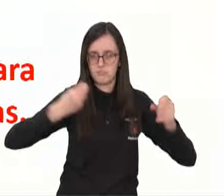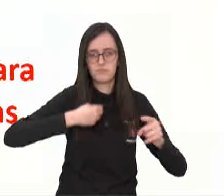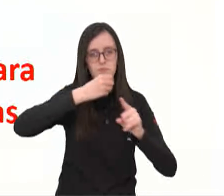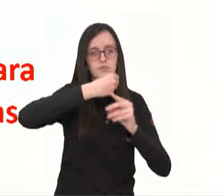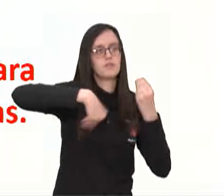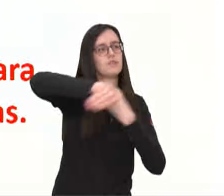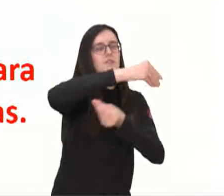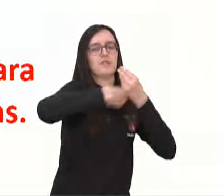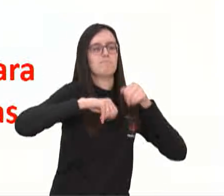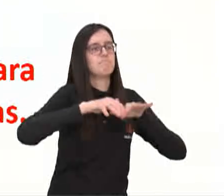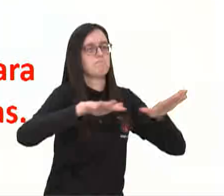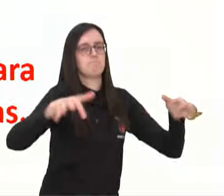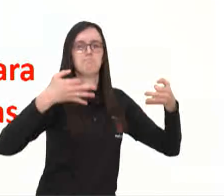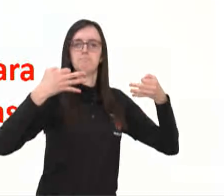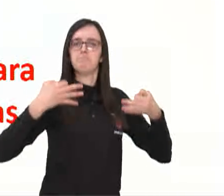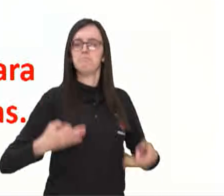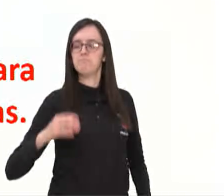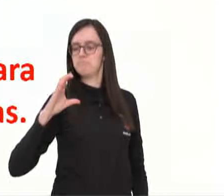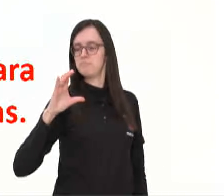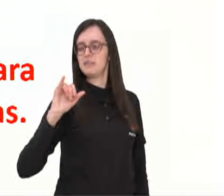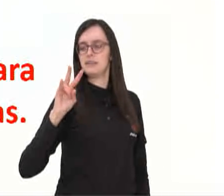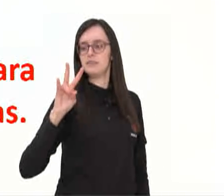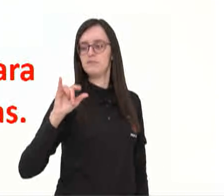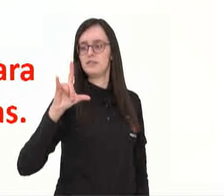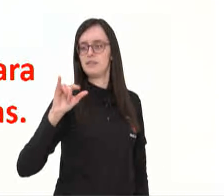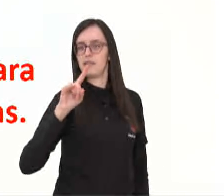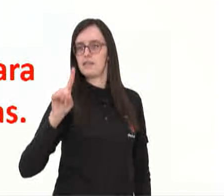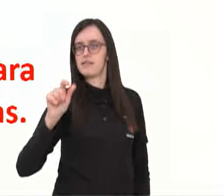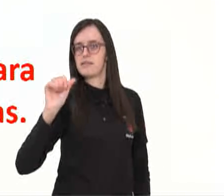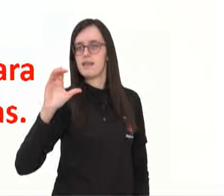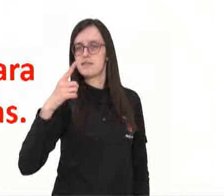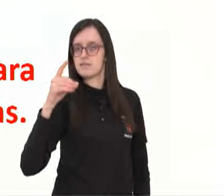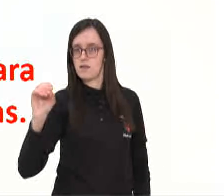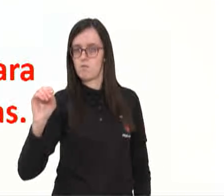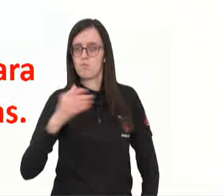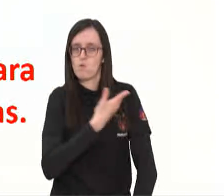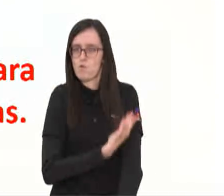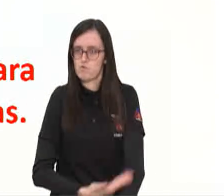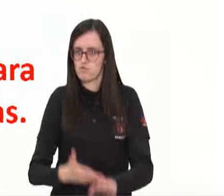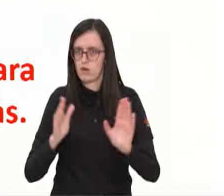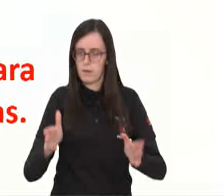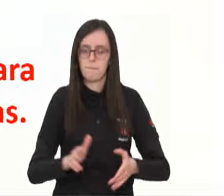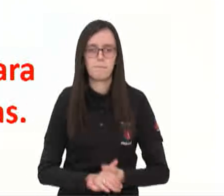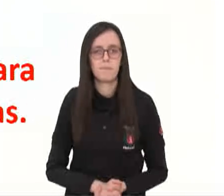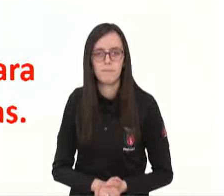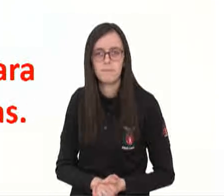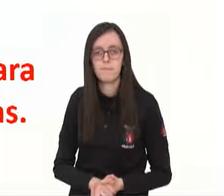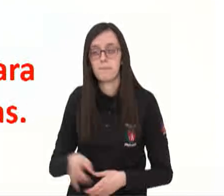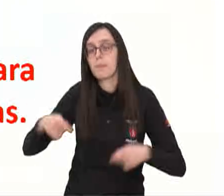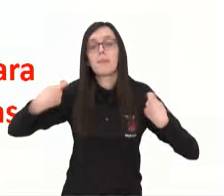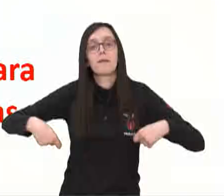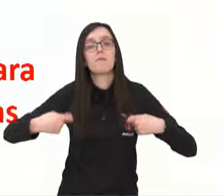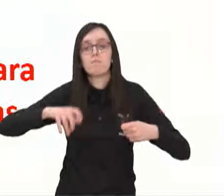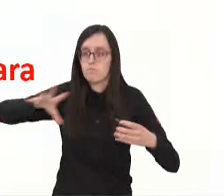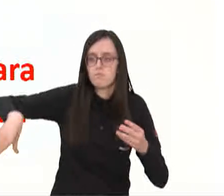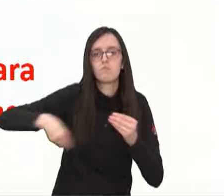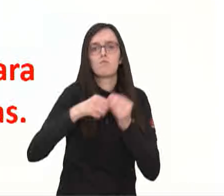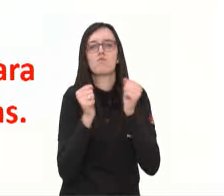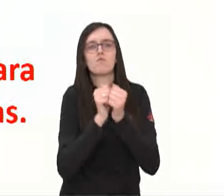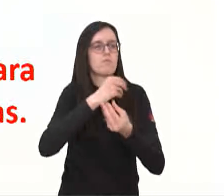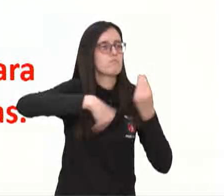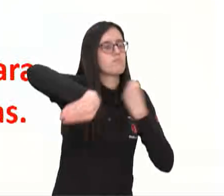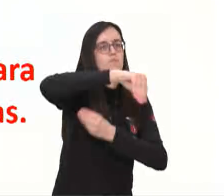essa civilização a que a política e a economia estavam acostumados. Ele deveria ser incorporado ao